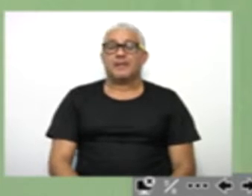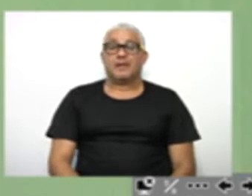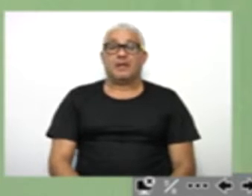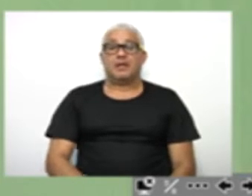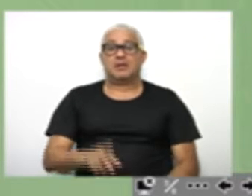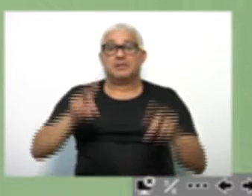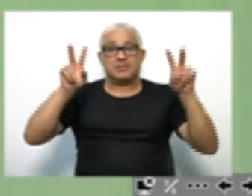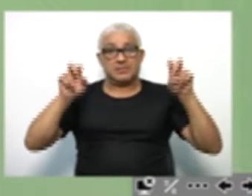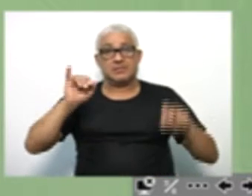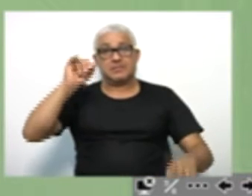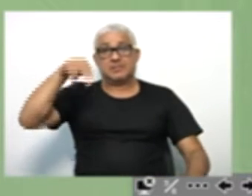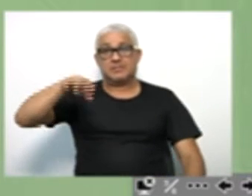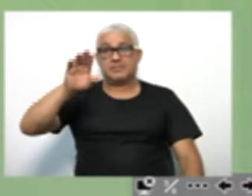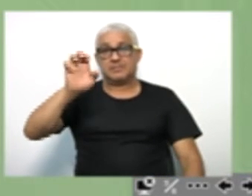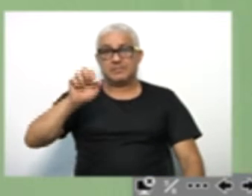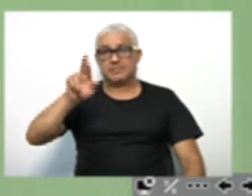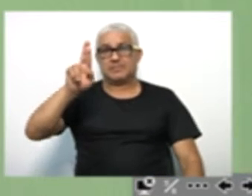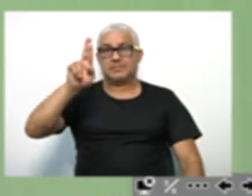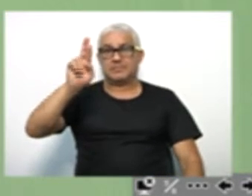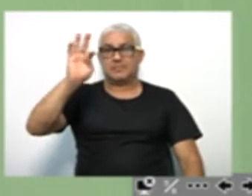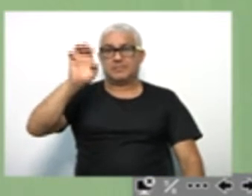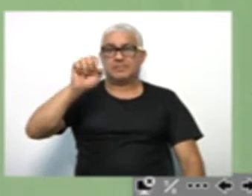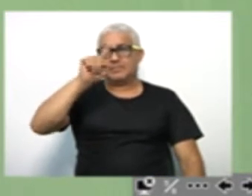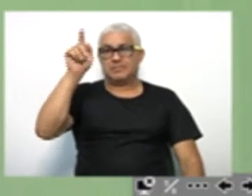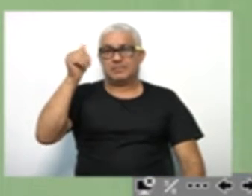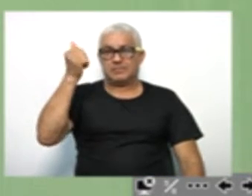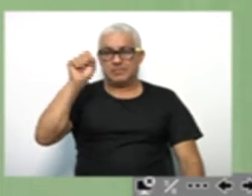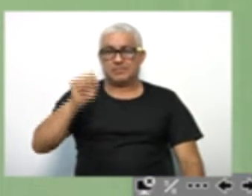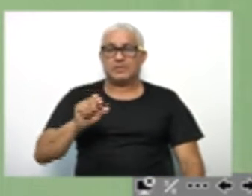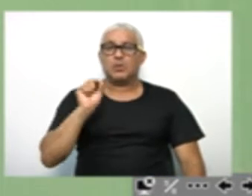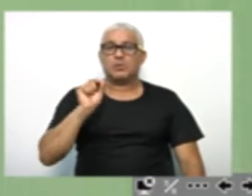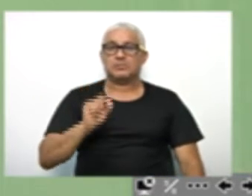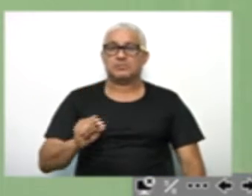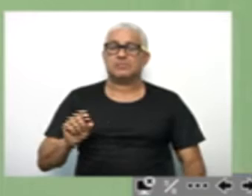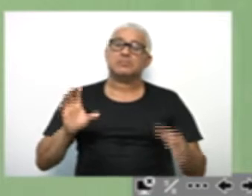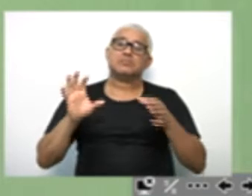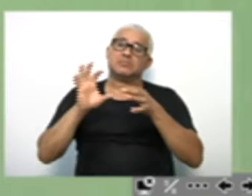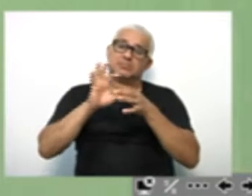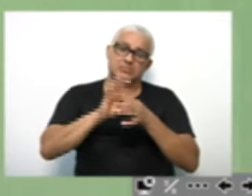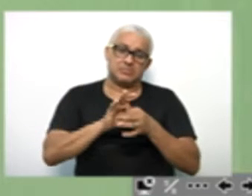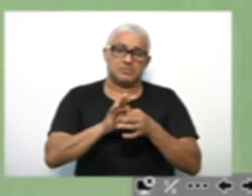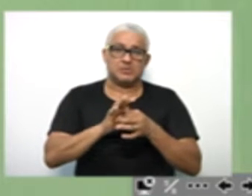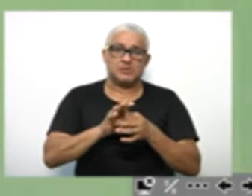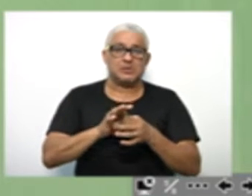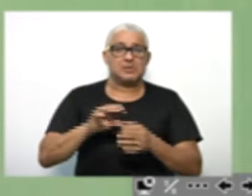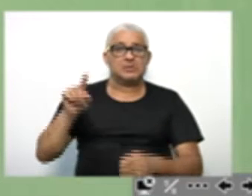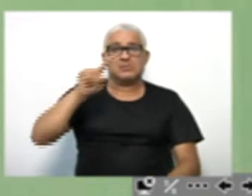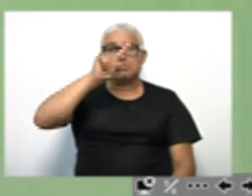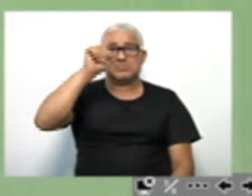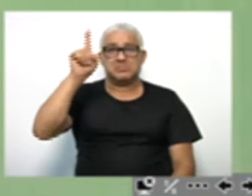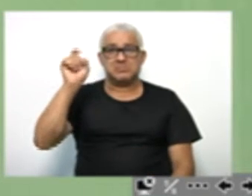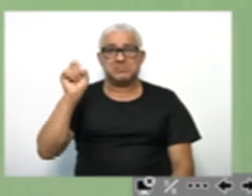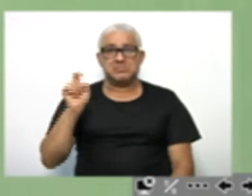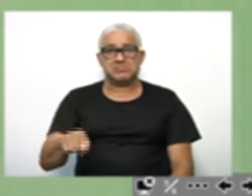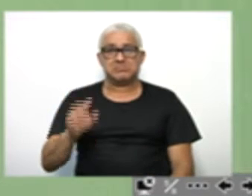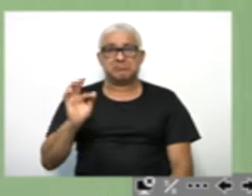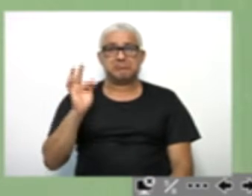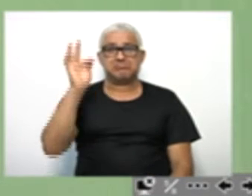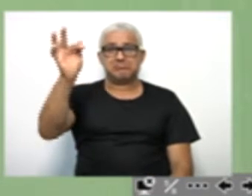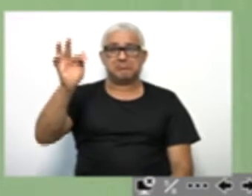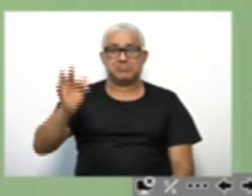incerteza, já estamos contextualizando que não sabemos o que vai acontecer no futuro. E se não